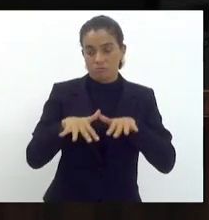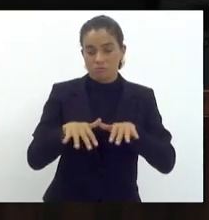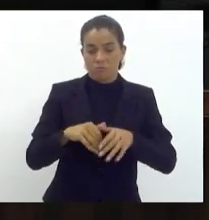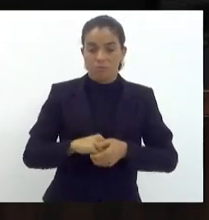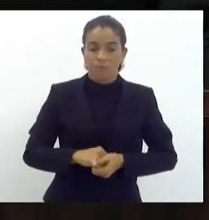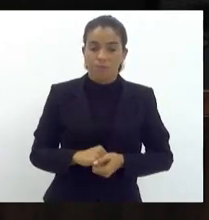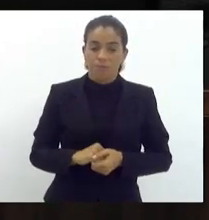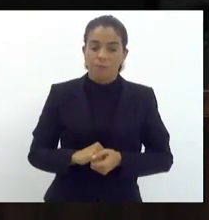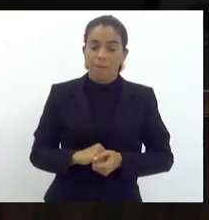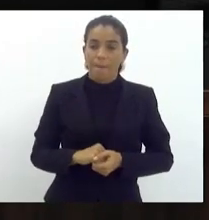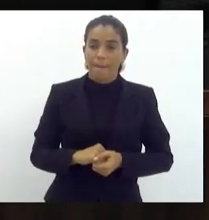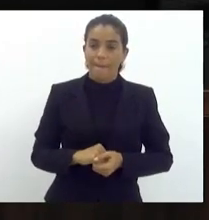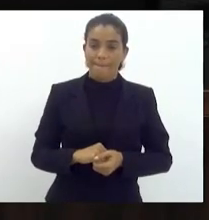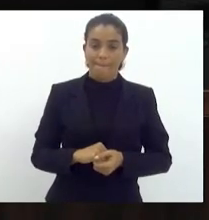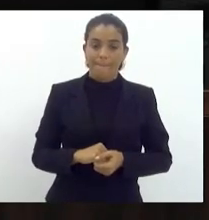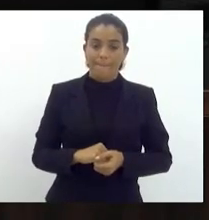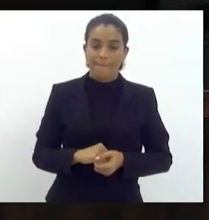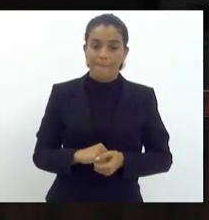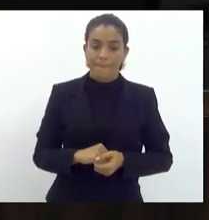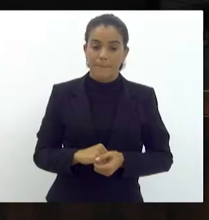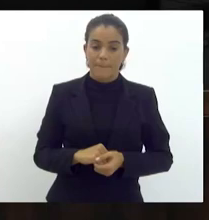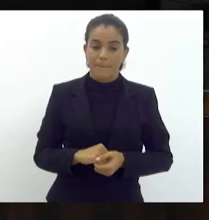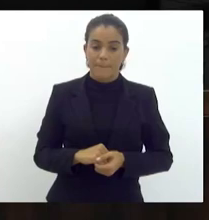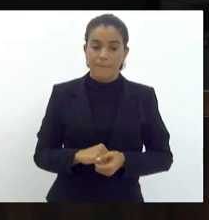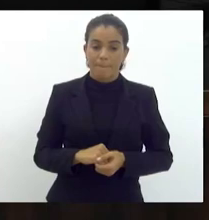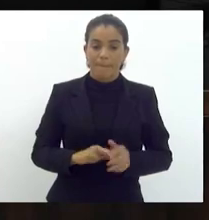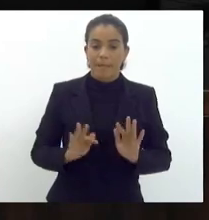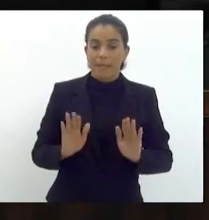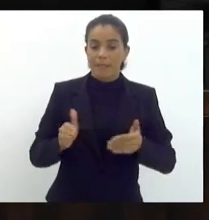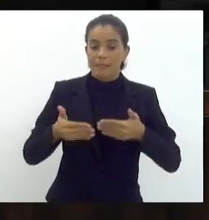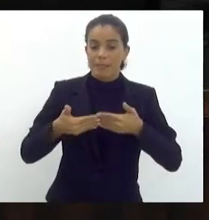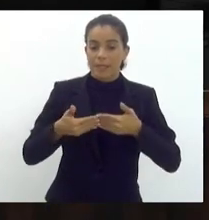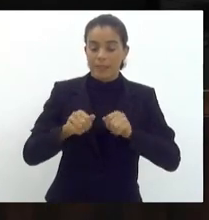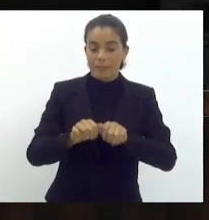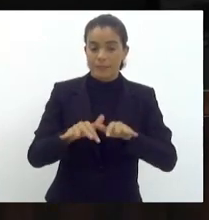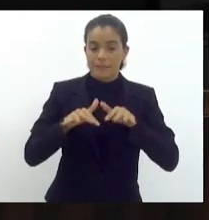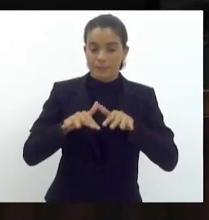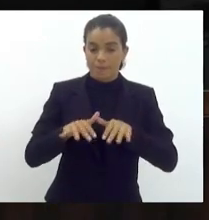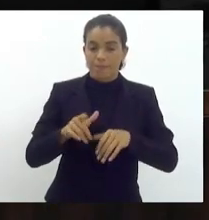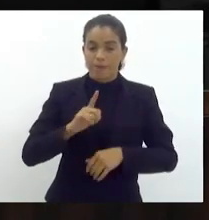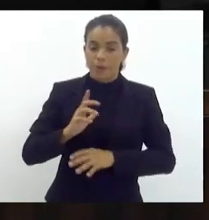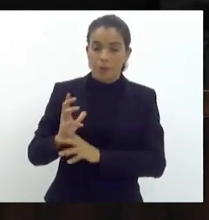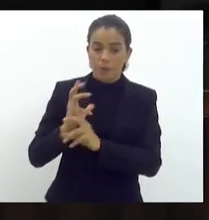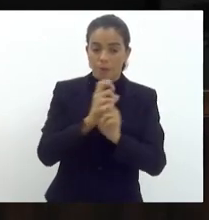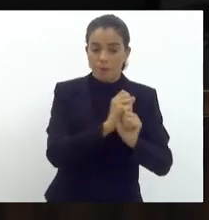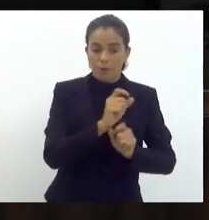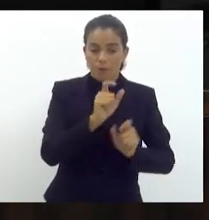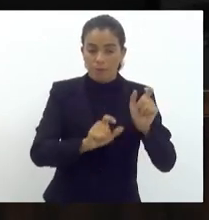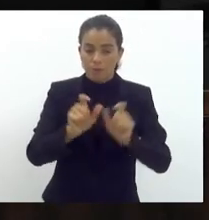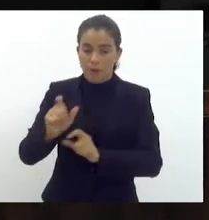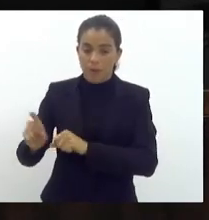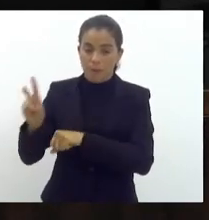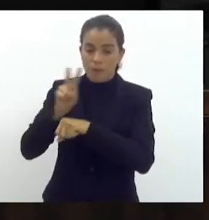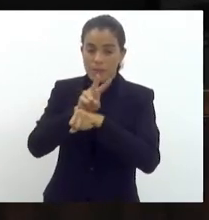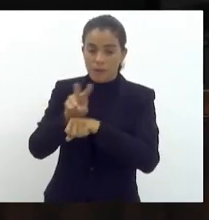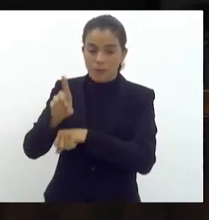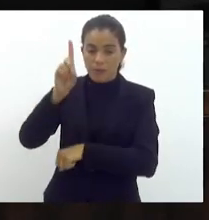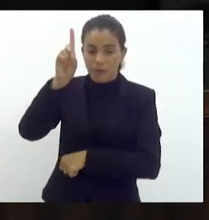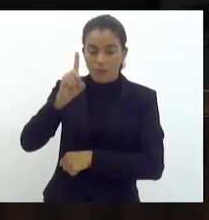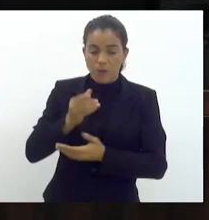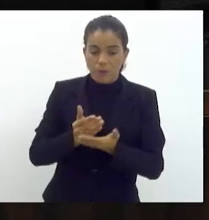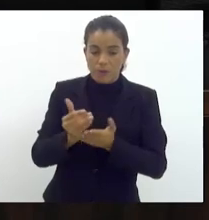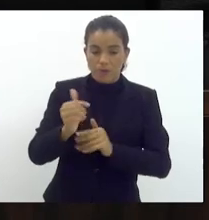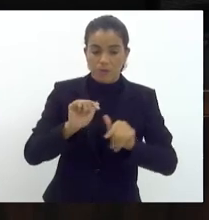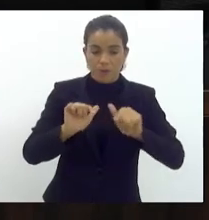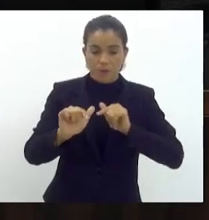pulando agora está encerrada a sessão havendo número legal e sob a proteção de Deus iniciamos